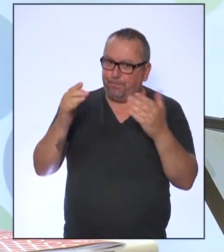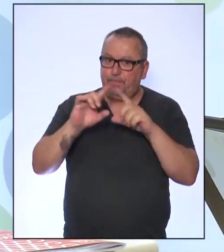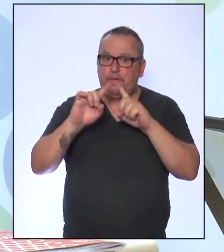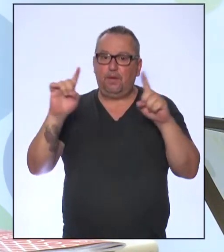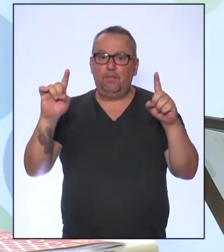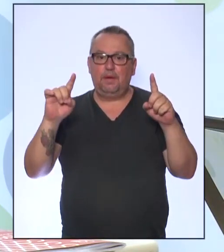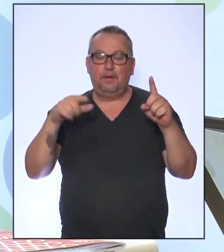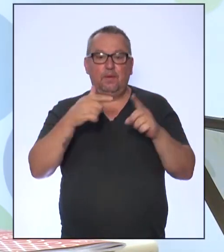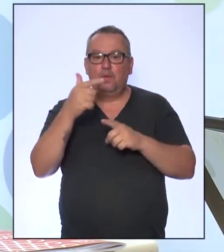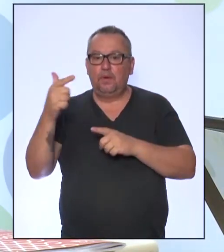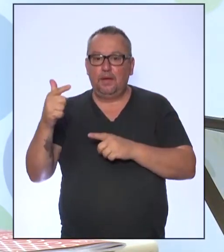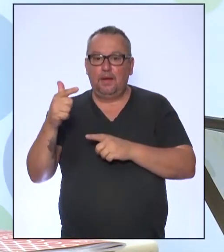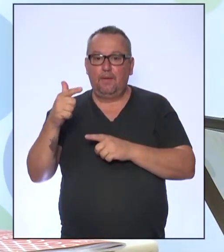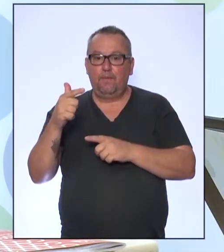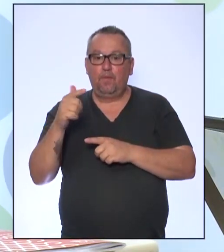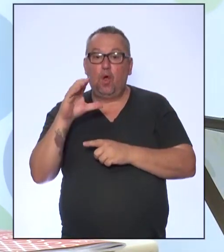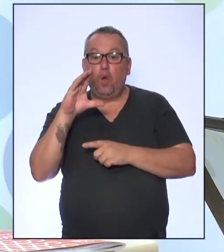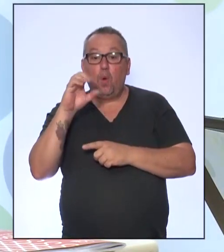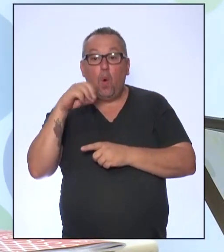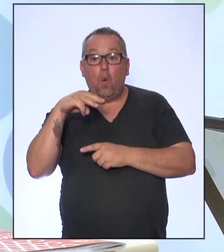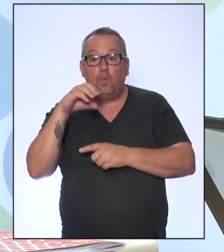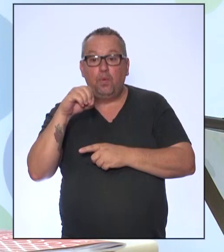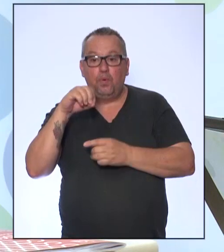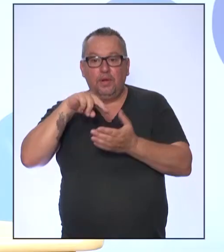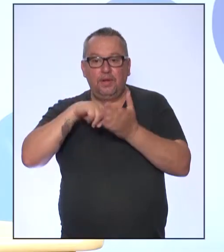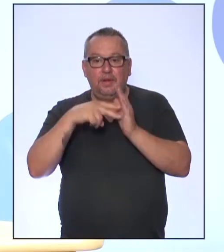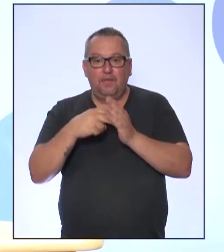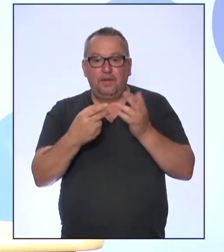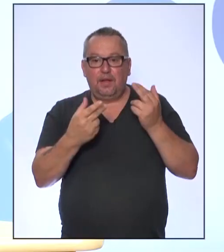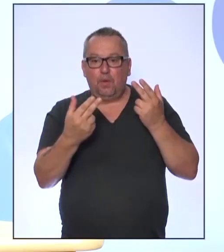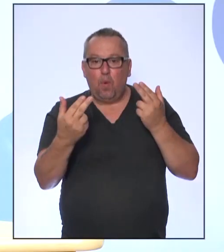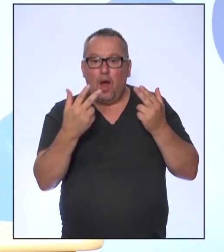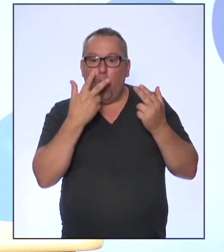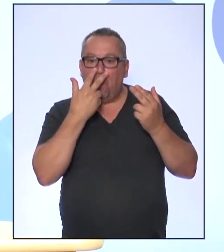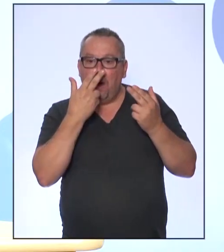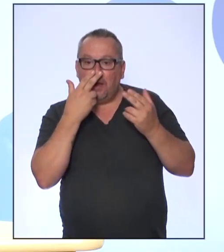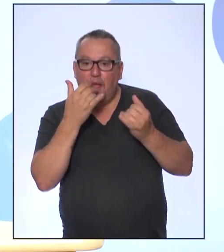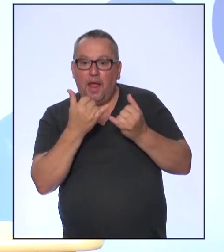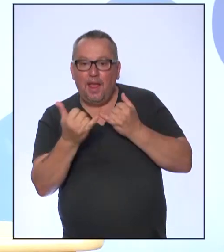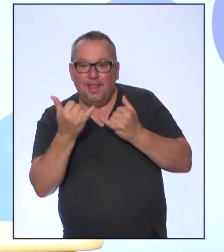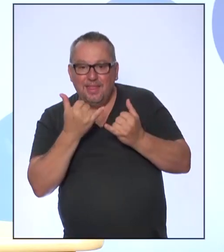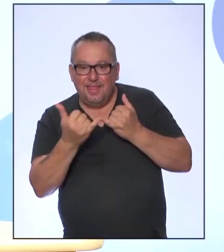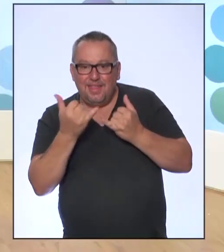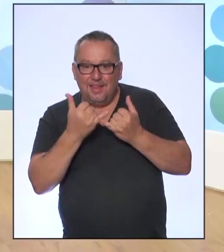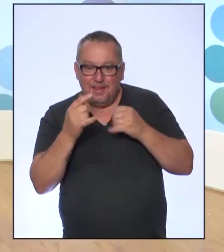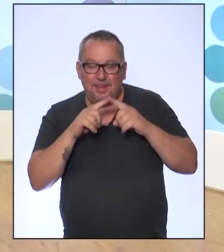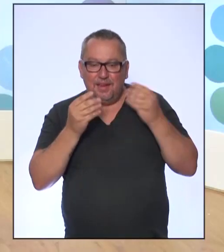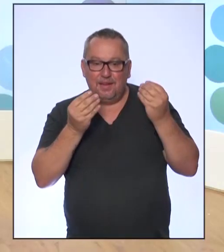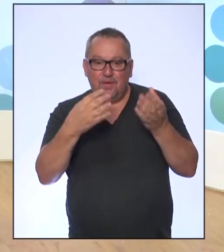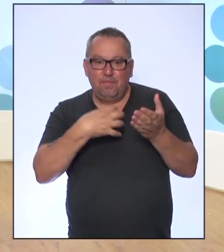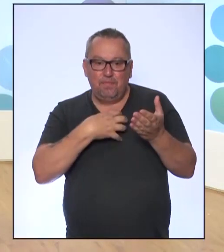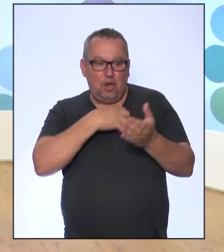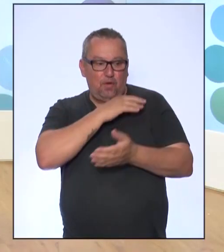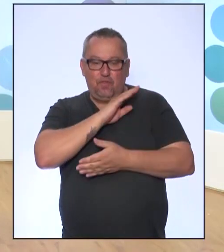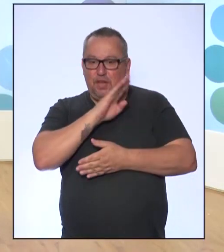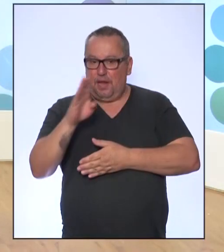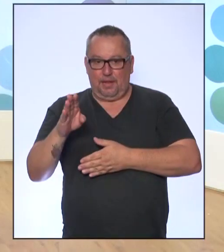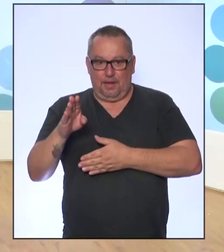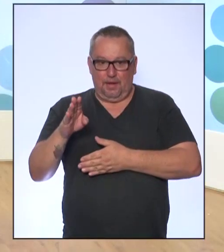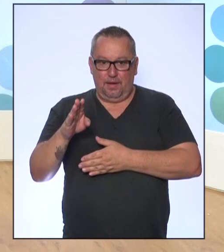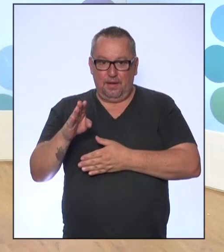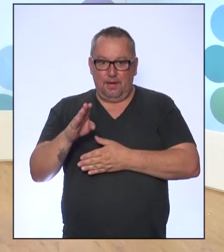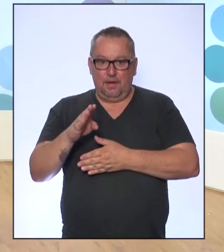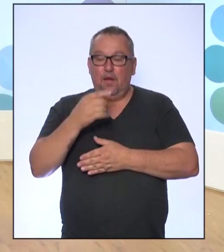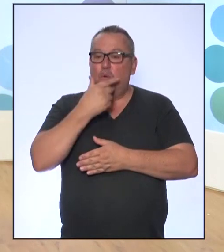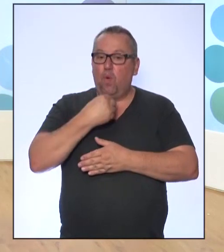eu não tenho o quê? A palavra como, certo? Isso, na verdade eu estou atribuindo a ele uma característica direta, é uma passagem direta.